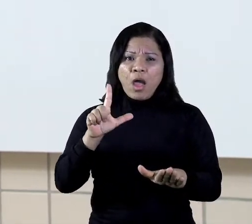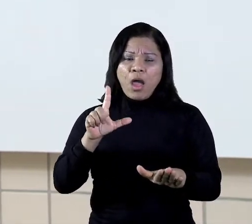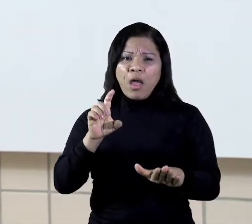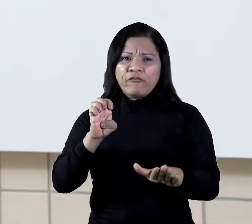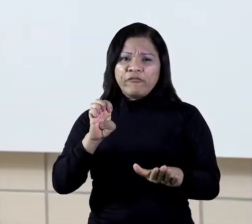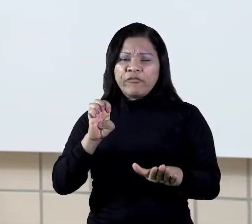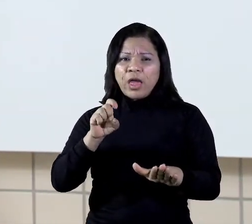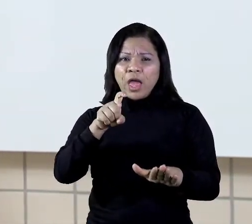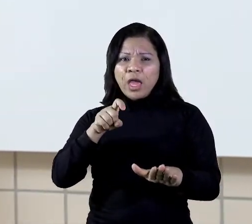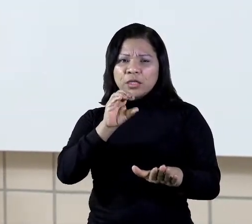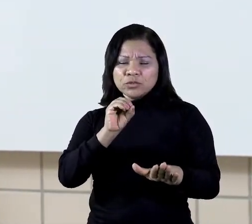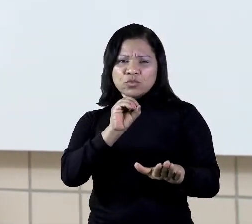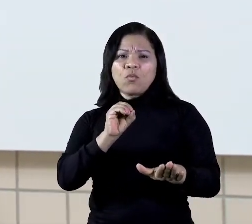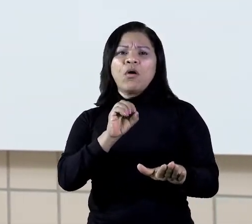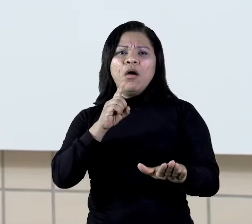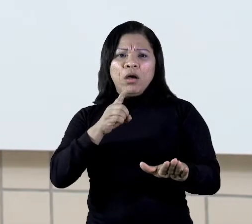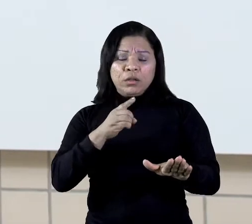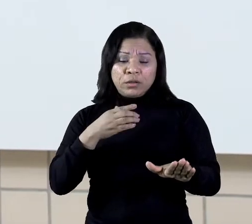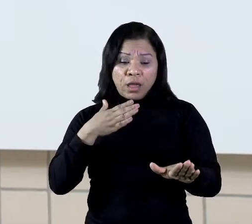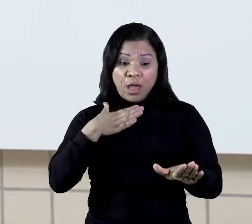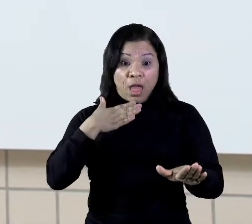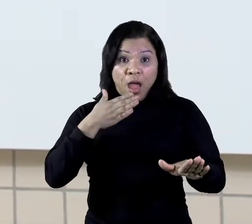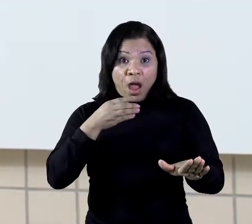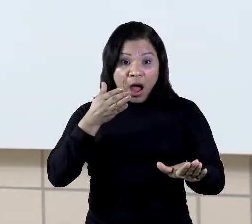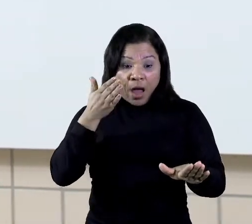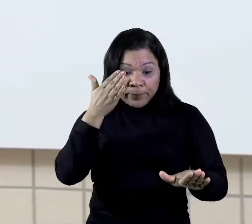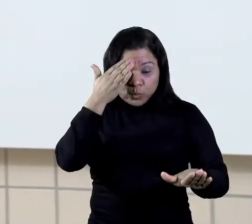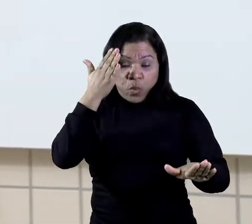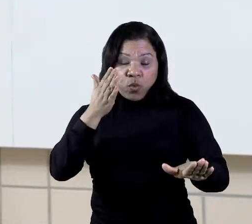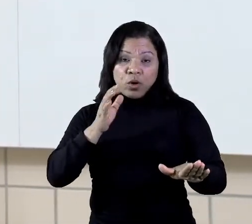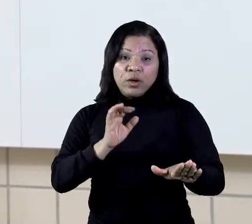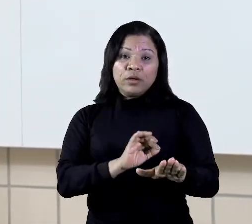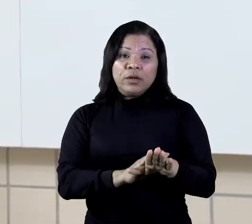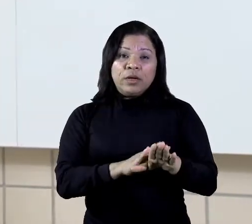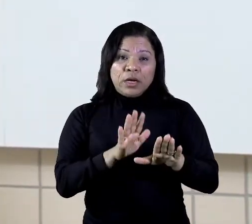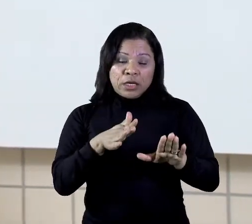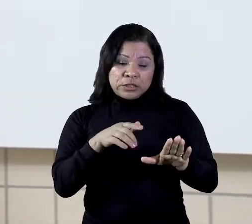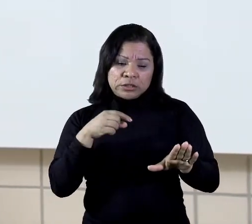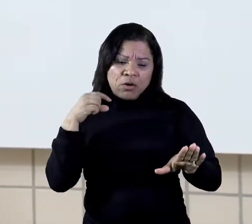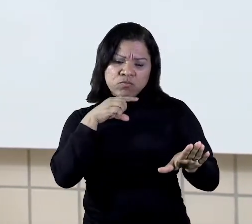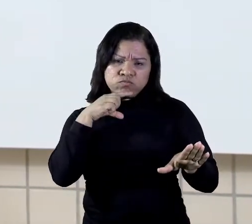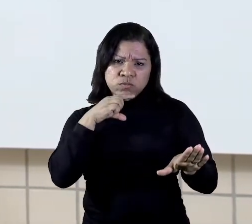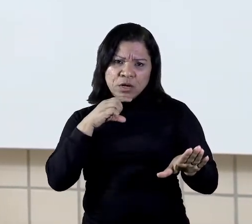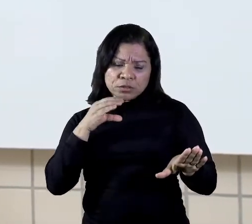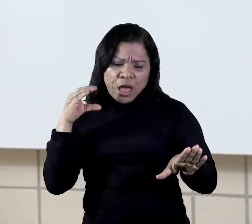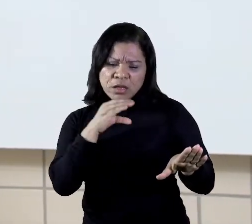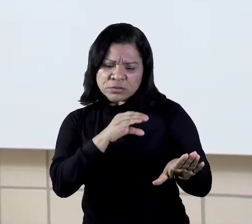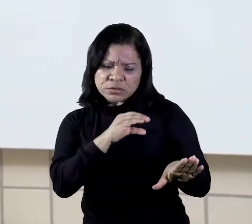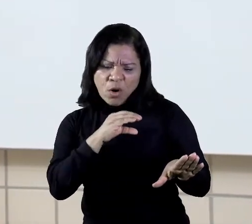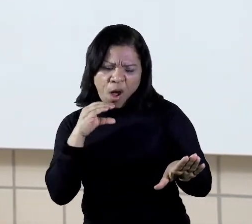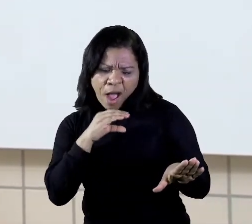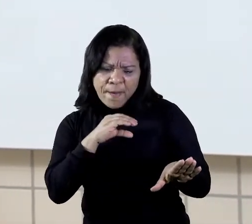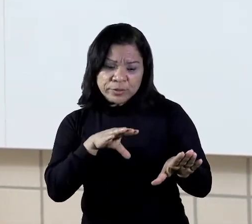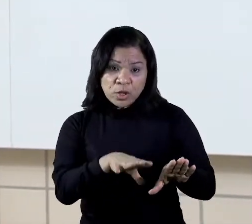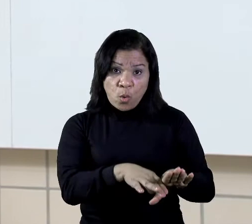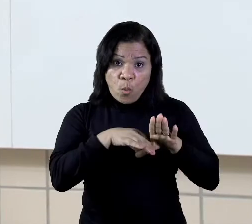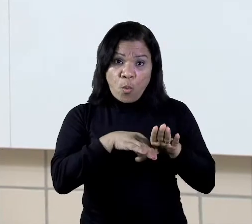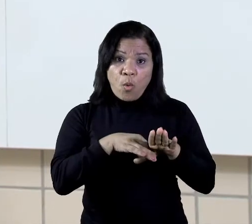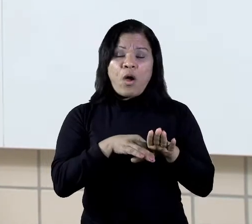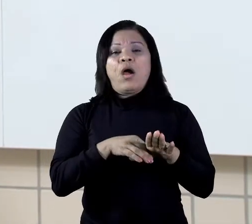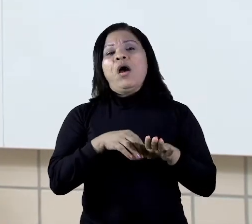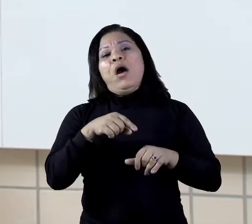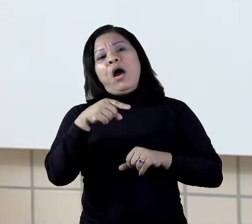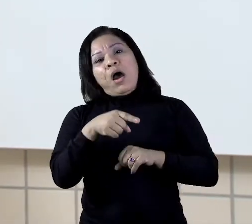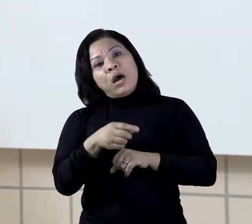veio somente através da medula. Essa ação rápida do seu organismo. Então, normalmente